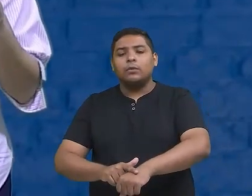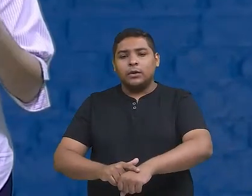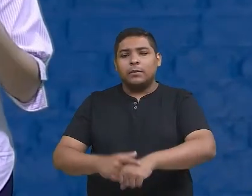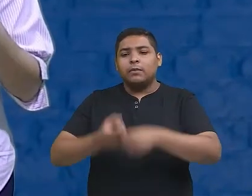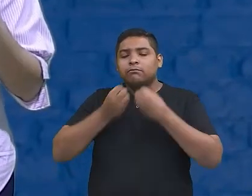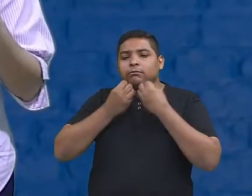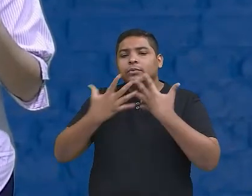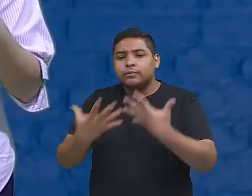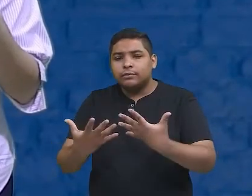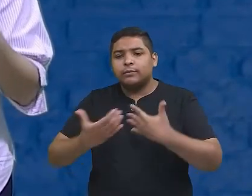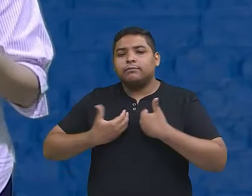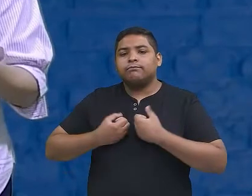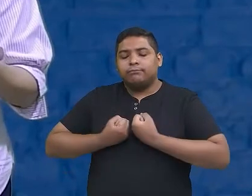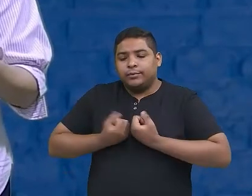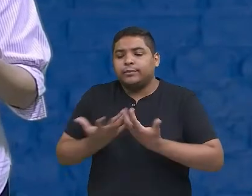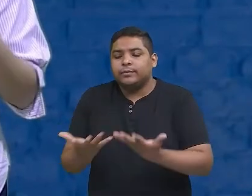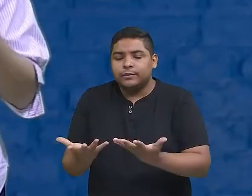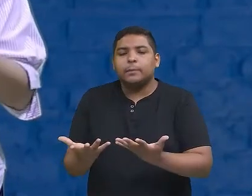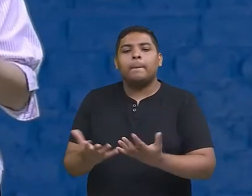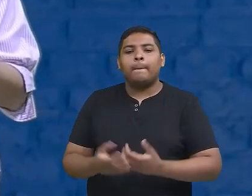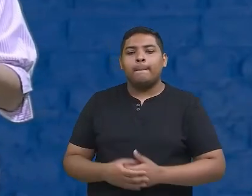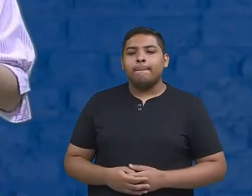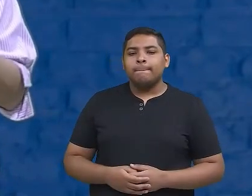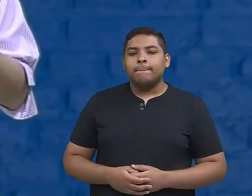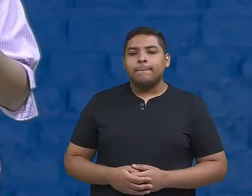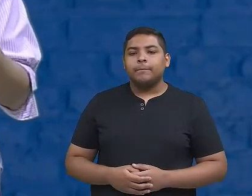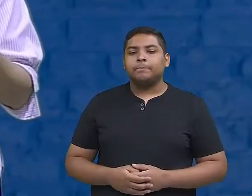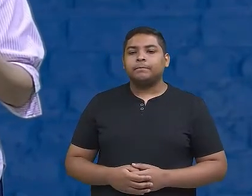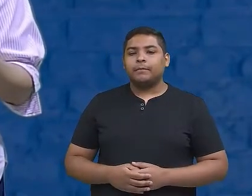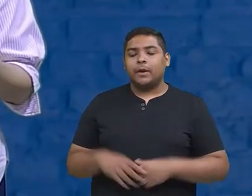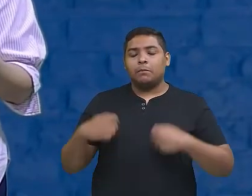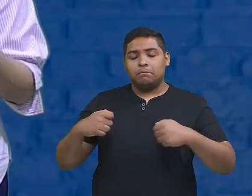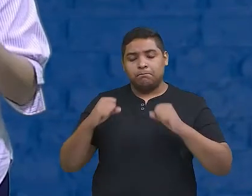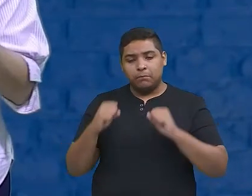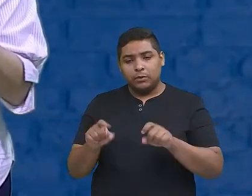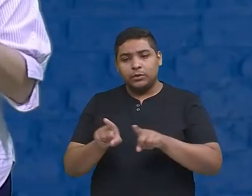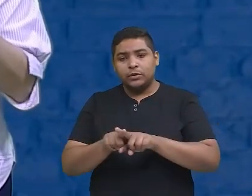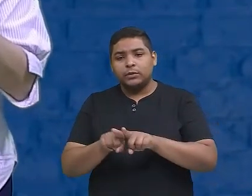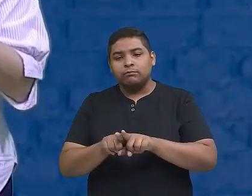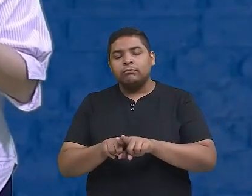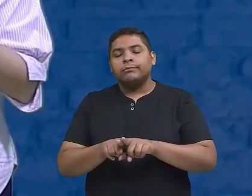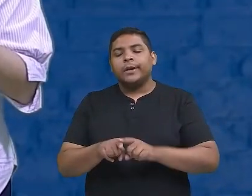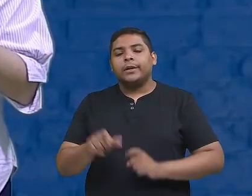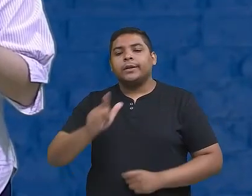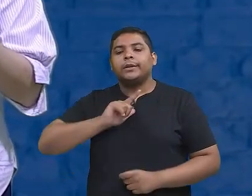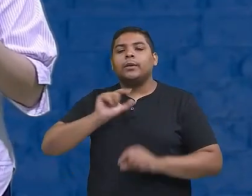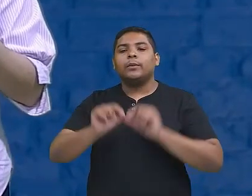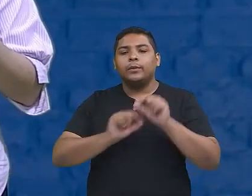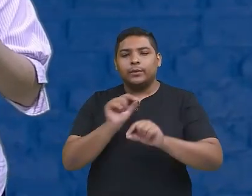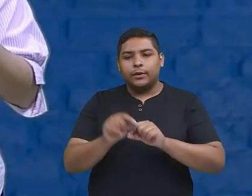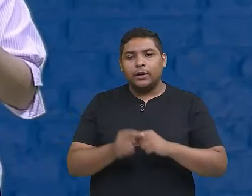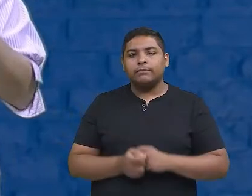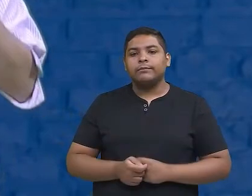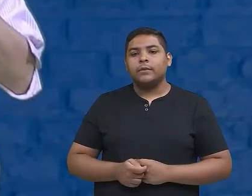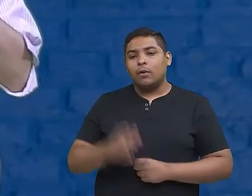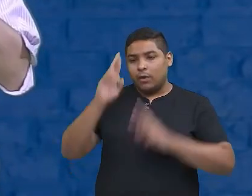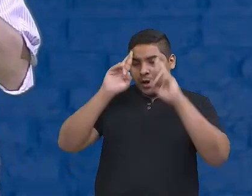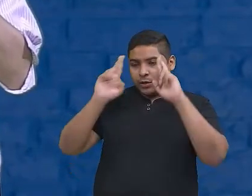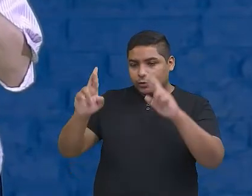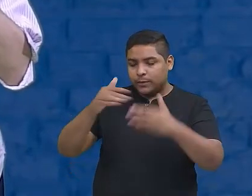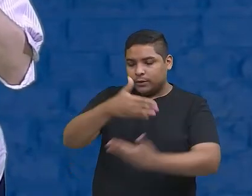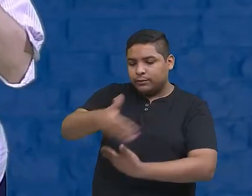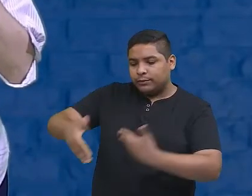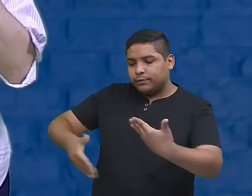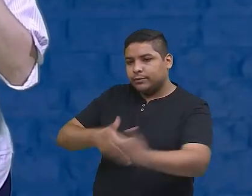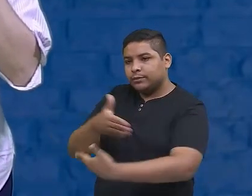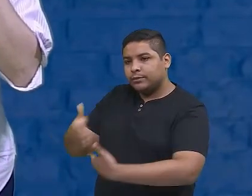pode desenvolver uma relação de respeito mútuo, tendo como foco as relações humanas, beleza? Então,